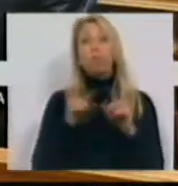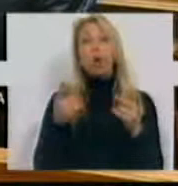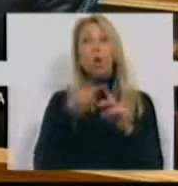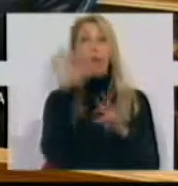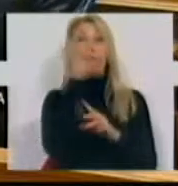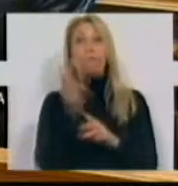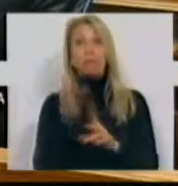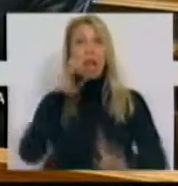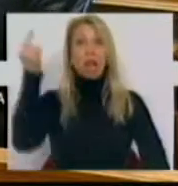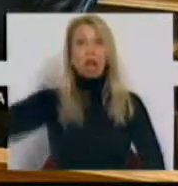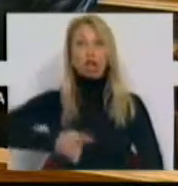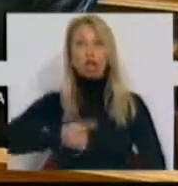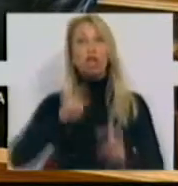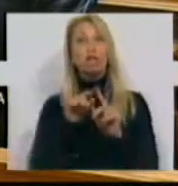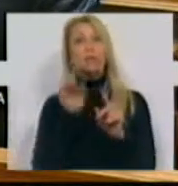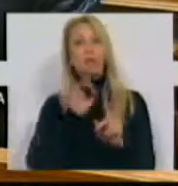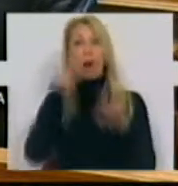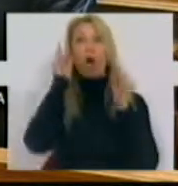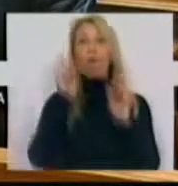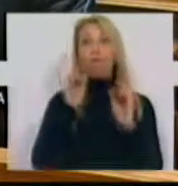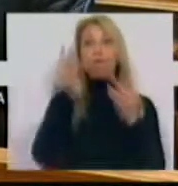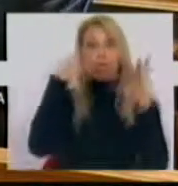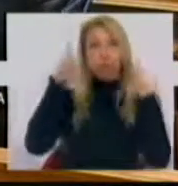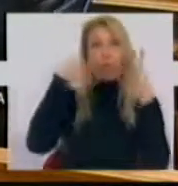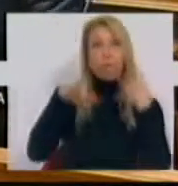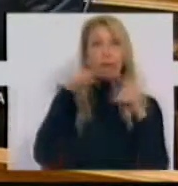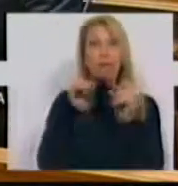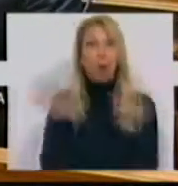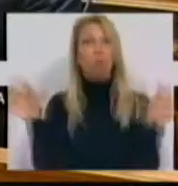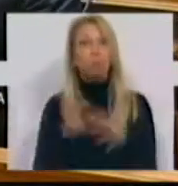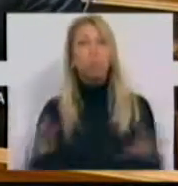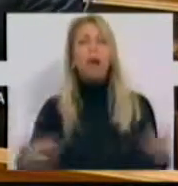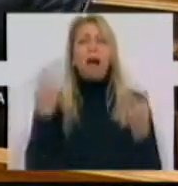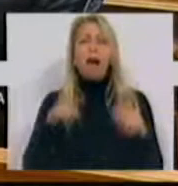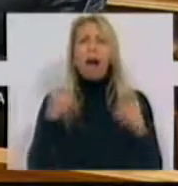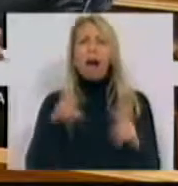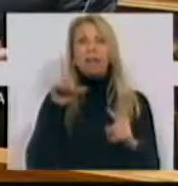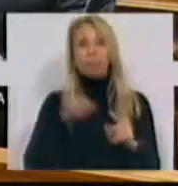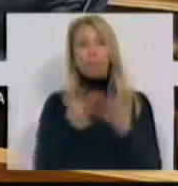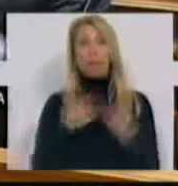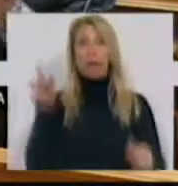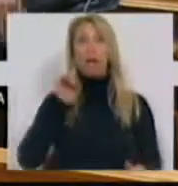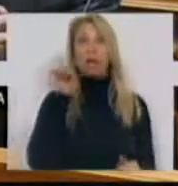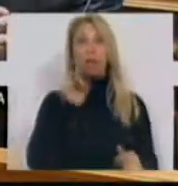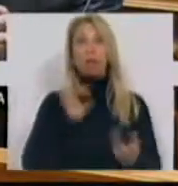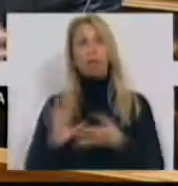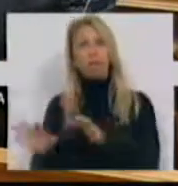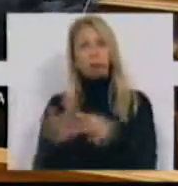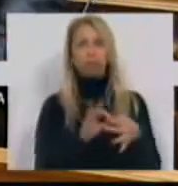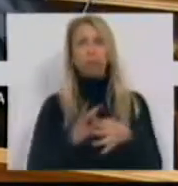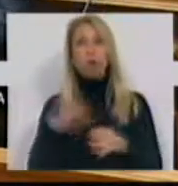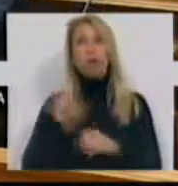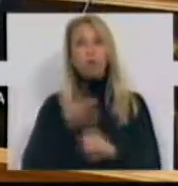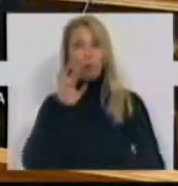ações de formação para essa mesma renovação, ou seja, há aqui espaço, e nomeadamente também uma outra matéria que é importante, é articular a função dos